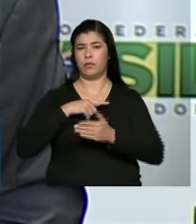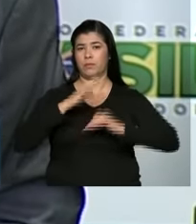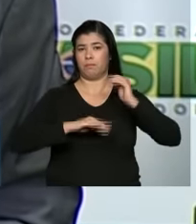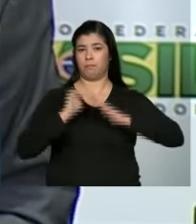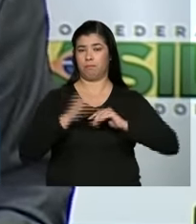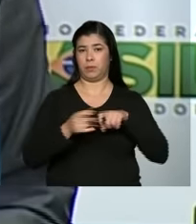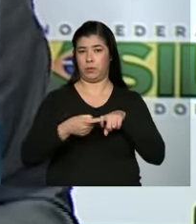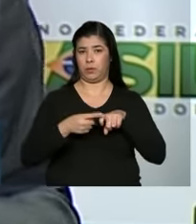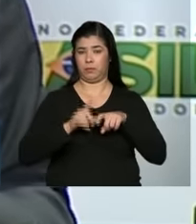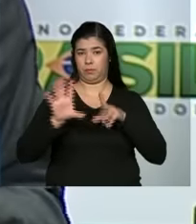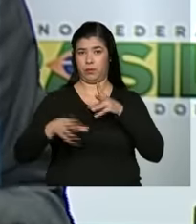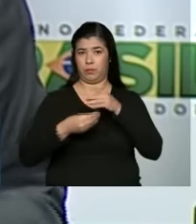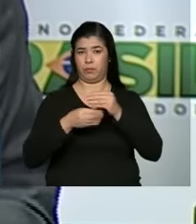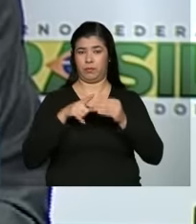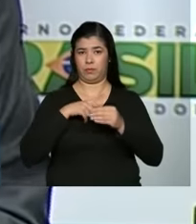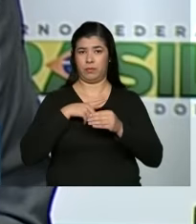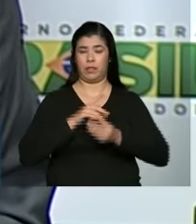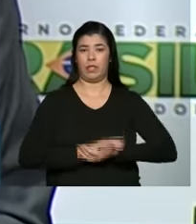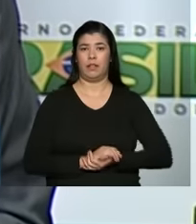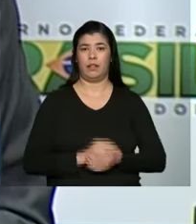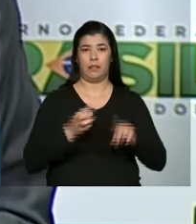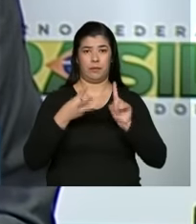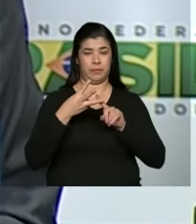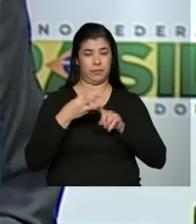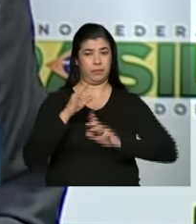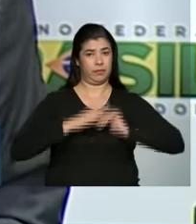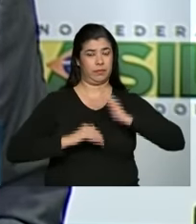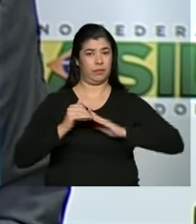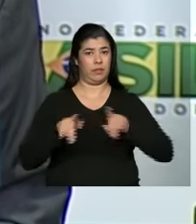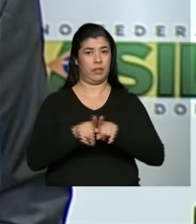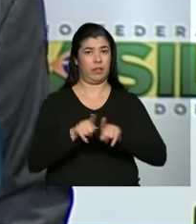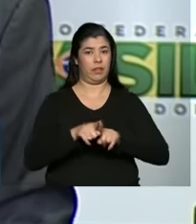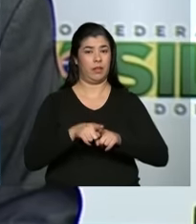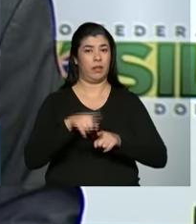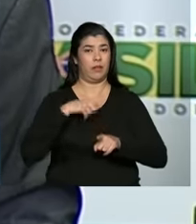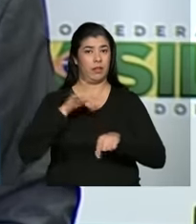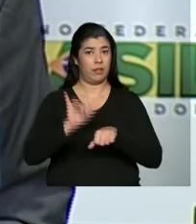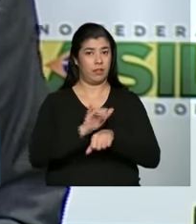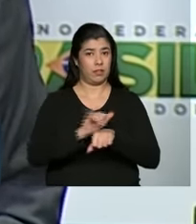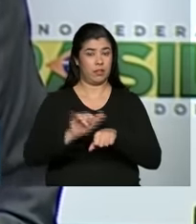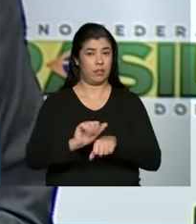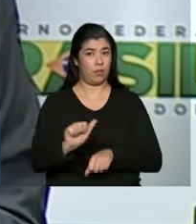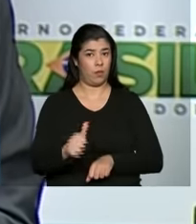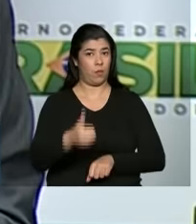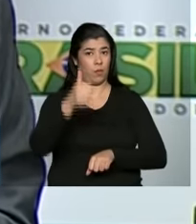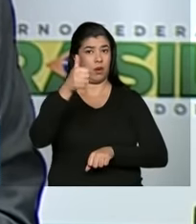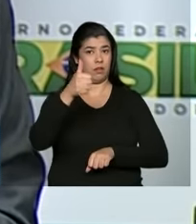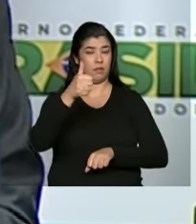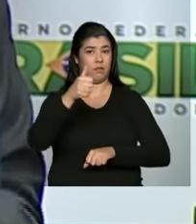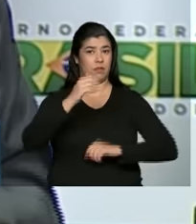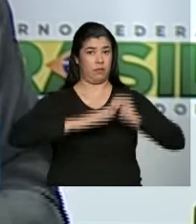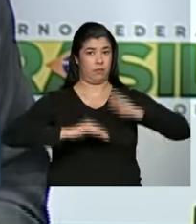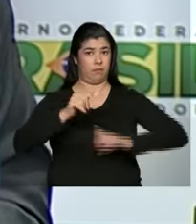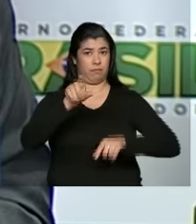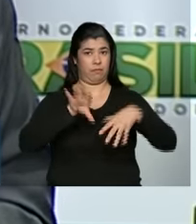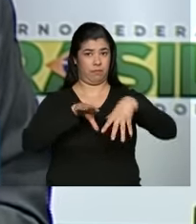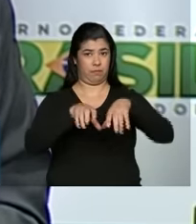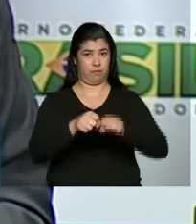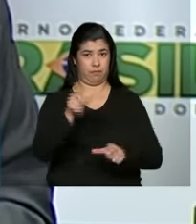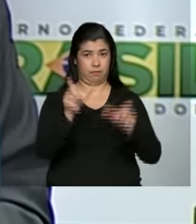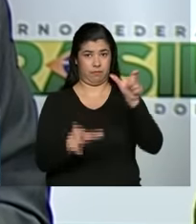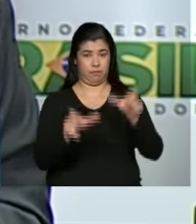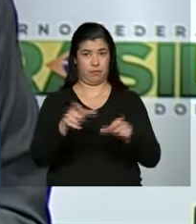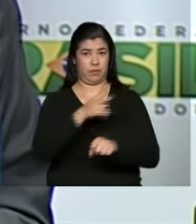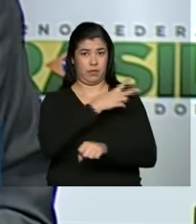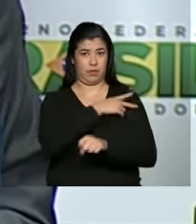implantáveis e nós a terceira ação é nós vamos desenvolver uma estratégia de qualificação de profissionais e técnicos tanto na área